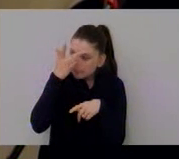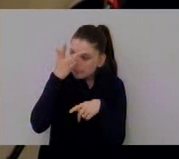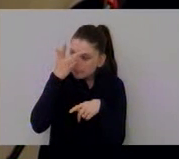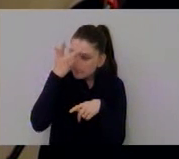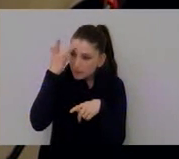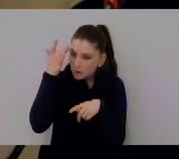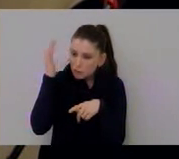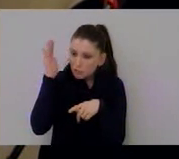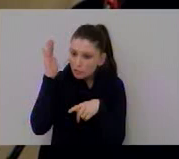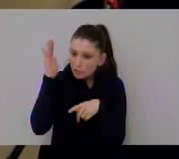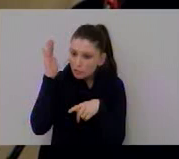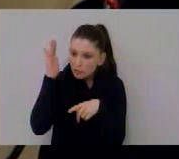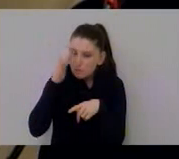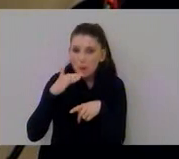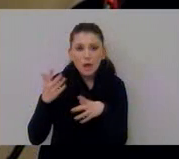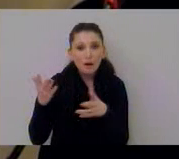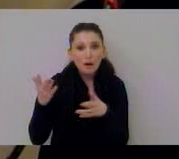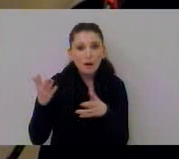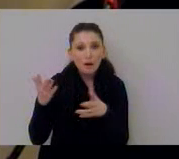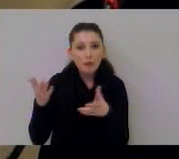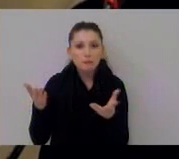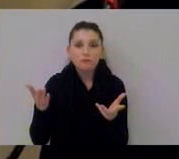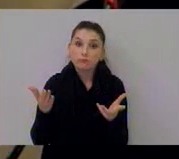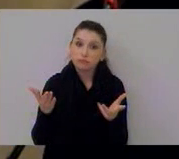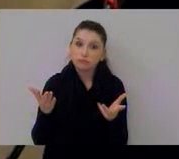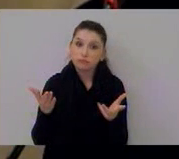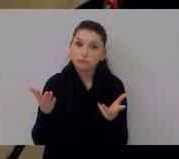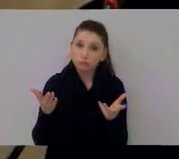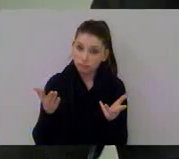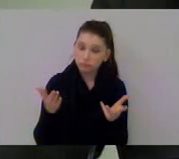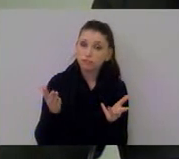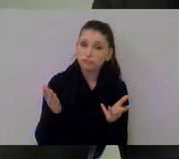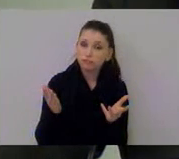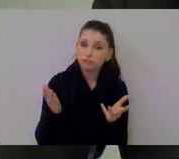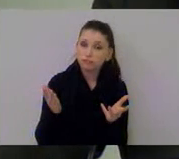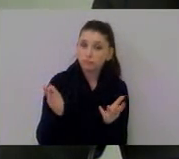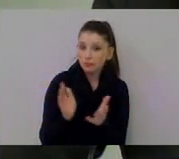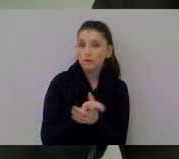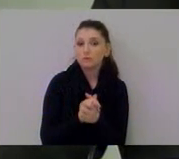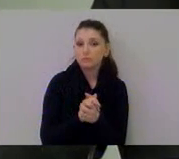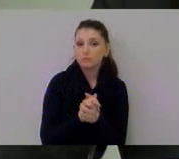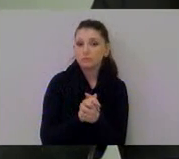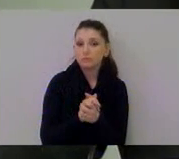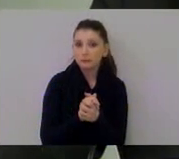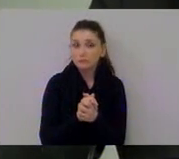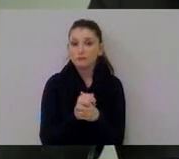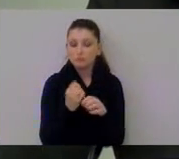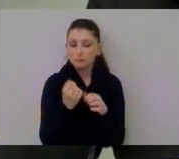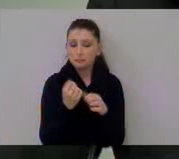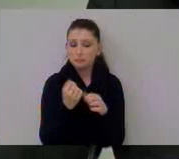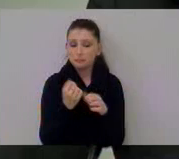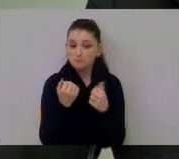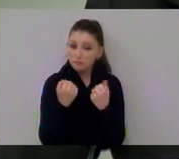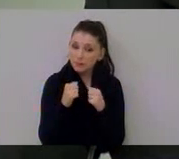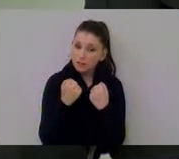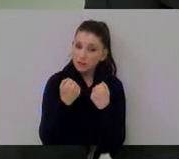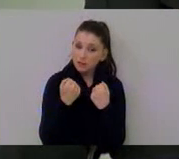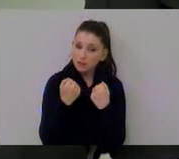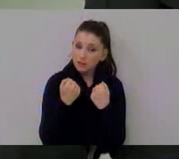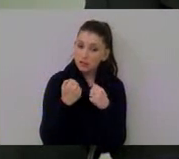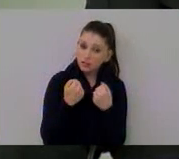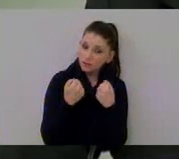cometendo um delito desse tamanho. Então, acho que